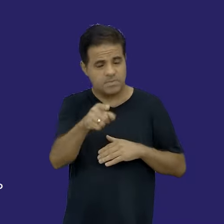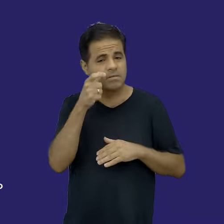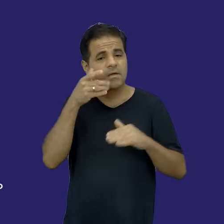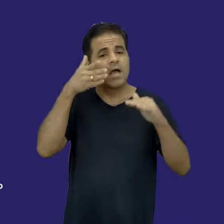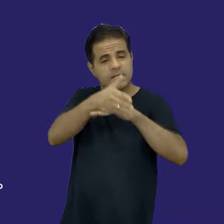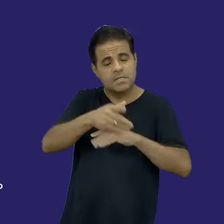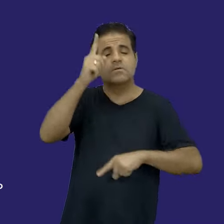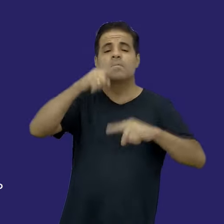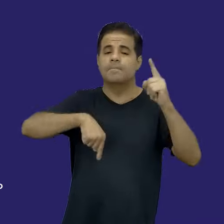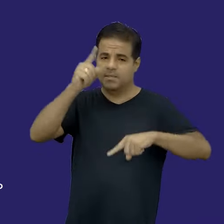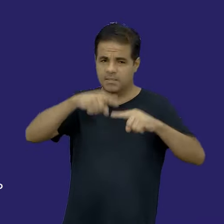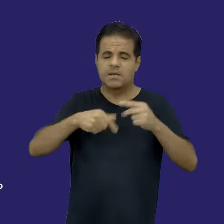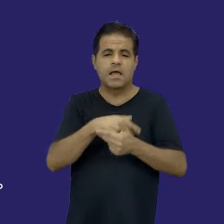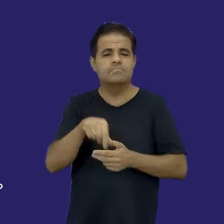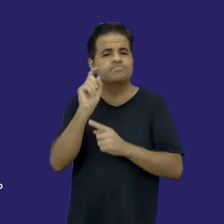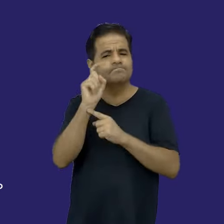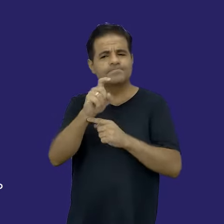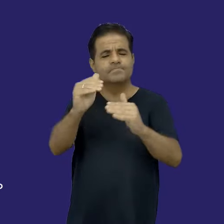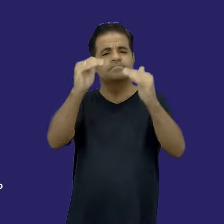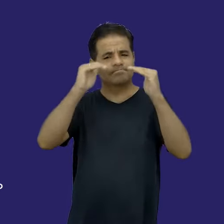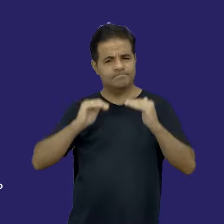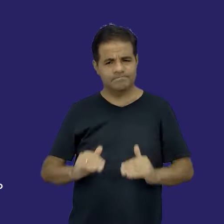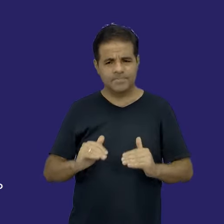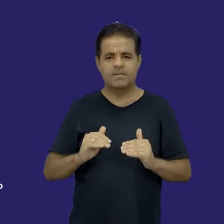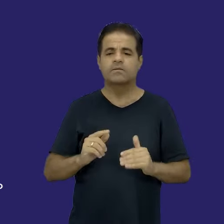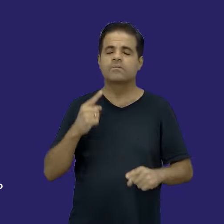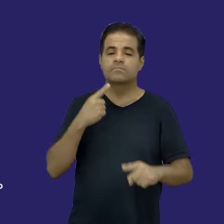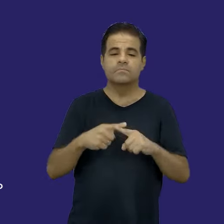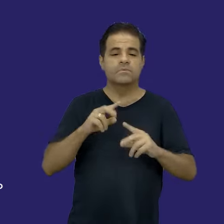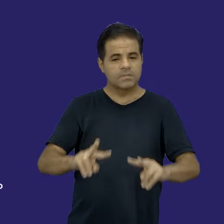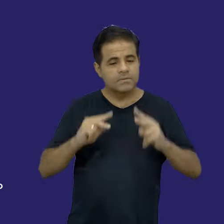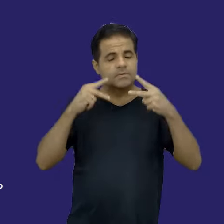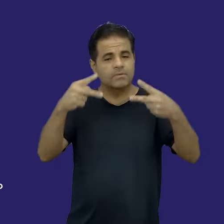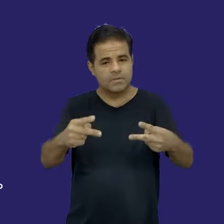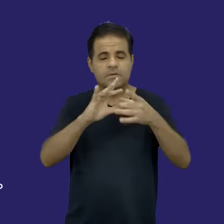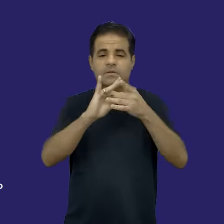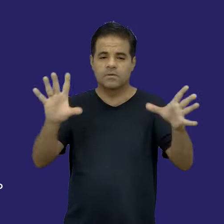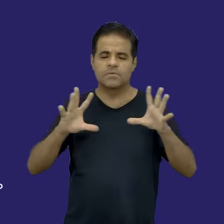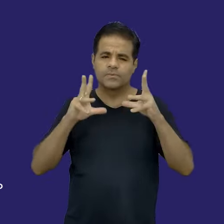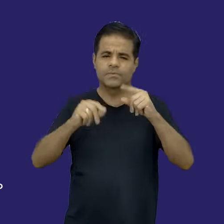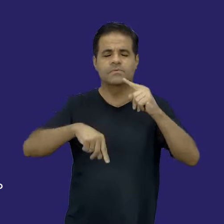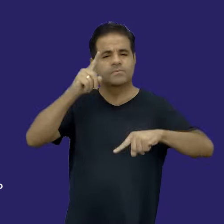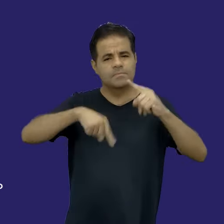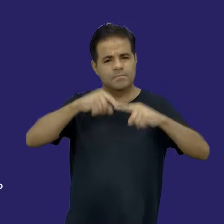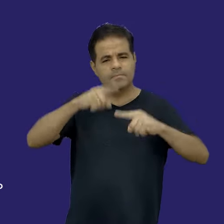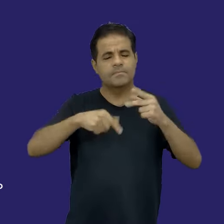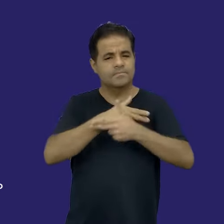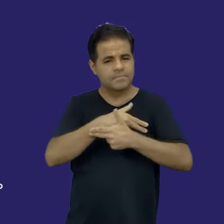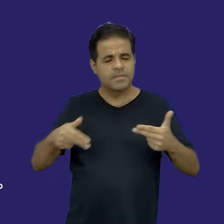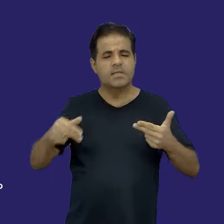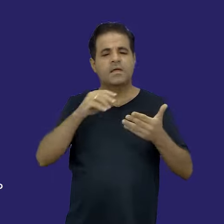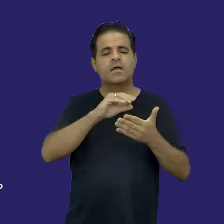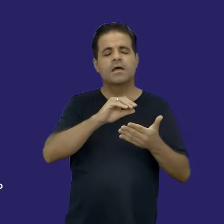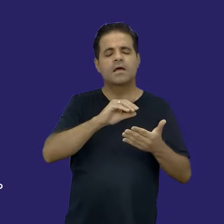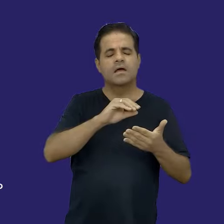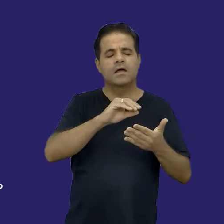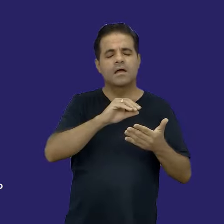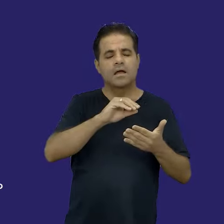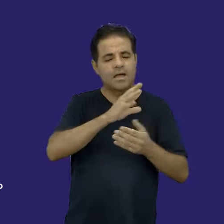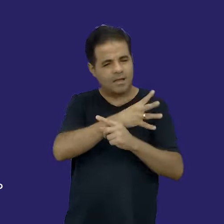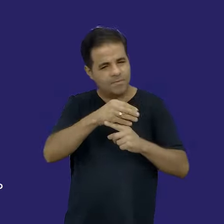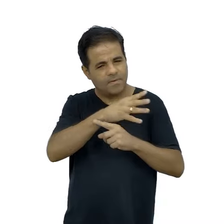acessem o material, clicando abaixo, porque nós temos o link disponível com todos os materiais que a EFAP nos